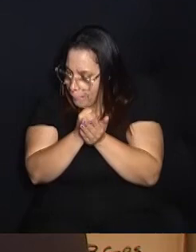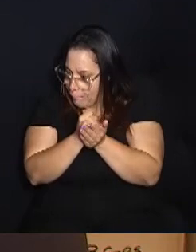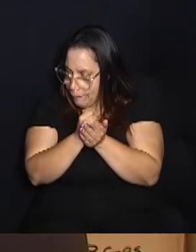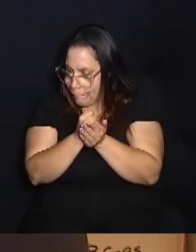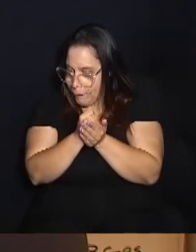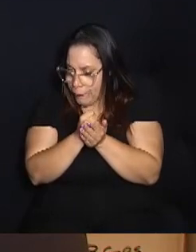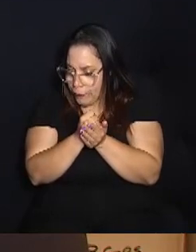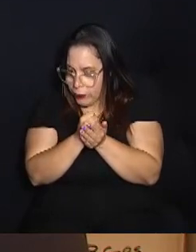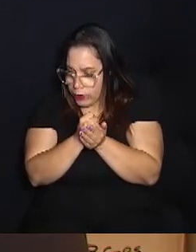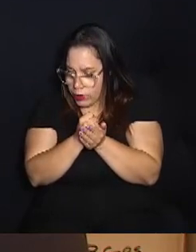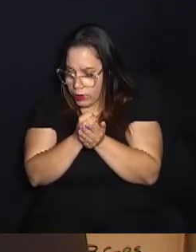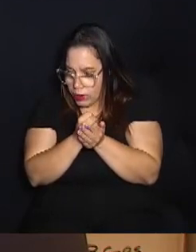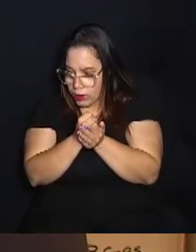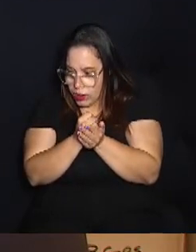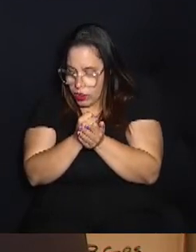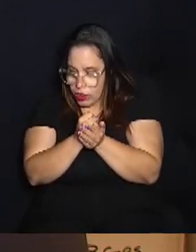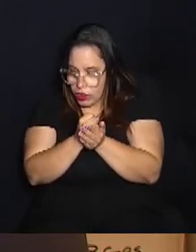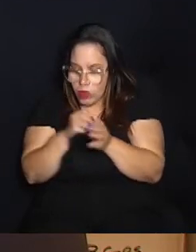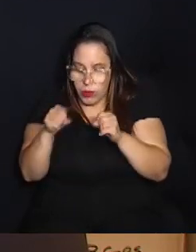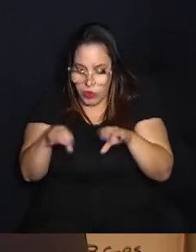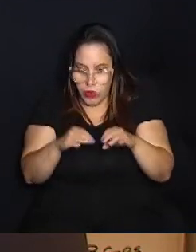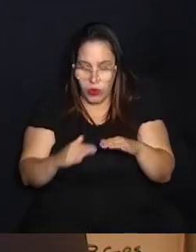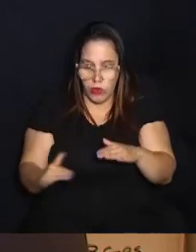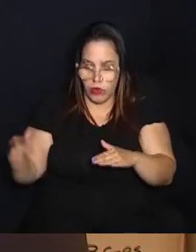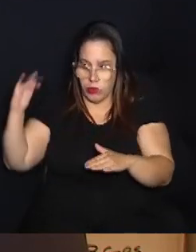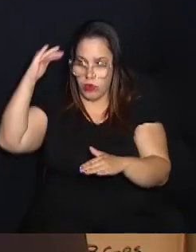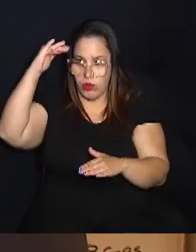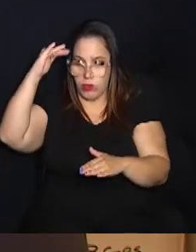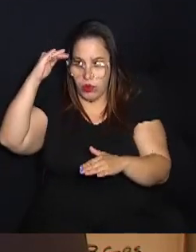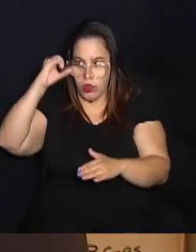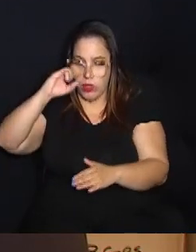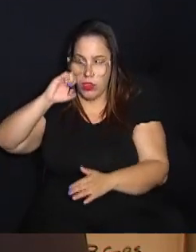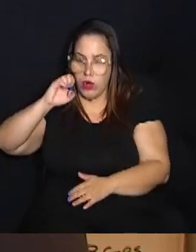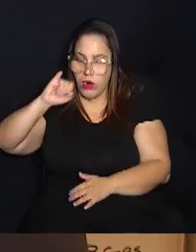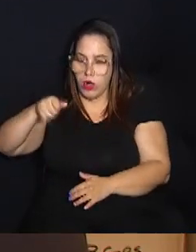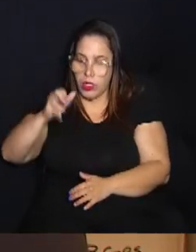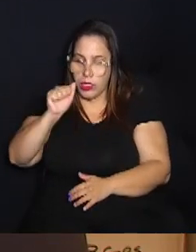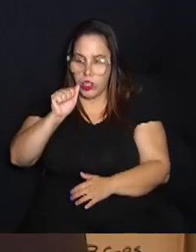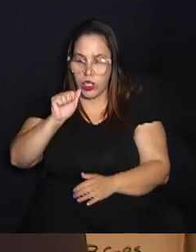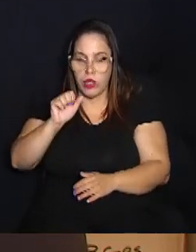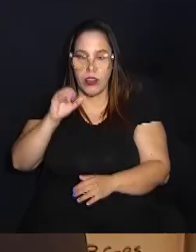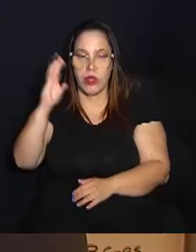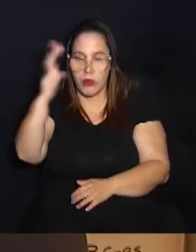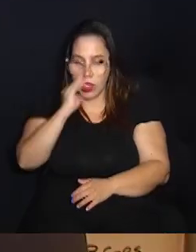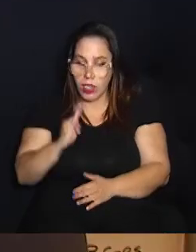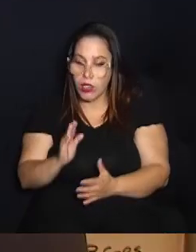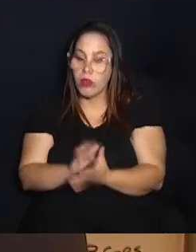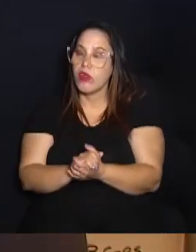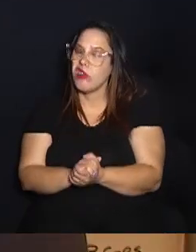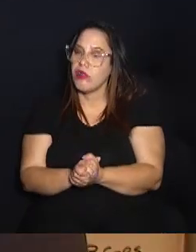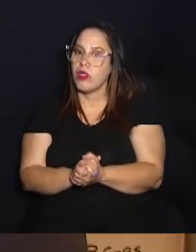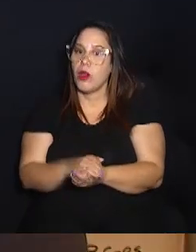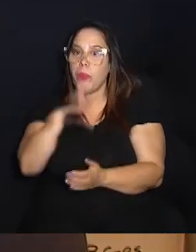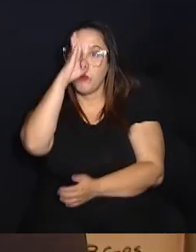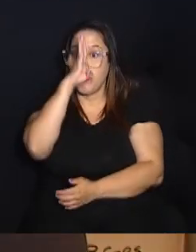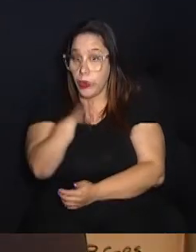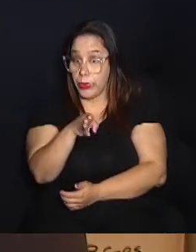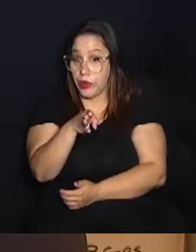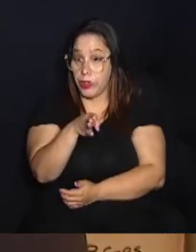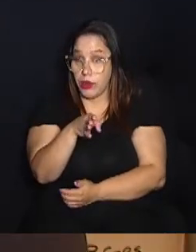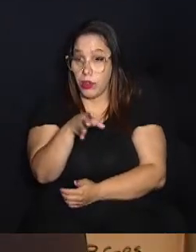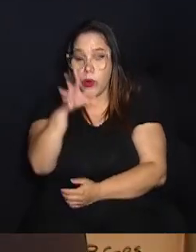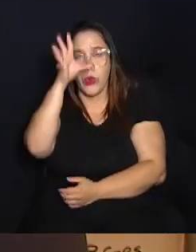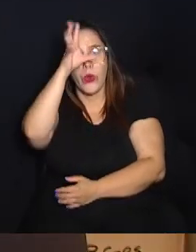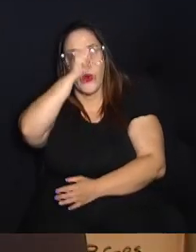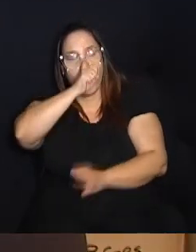marco da gênese da história de adulto, da educação de adultos, da educação de jovens e adultos no Brasil. Ela